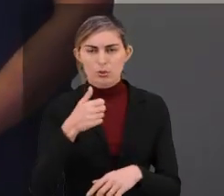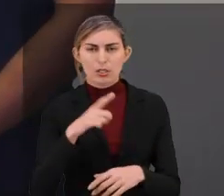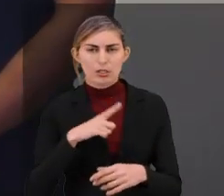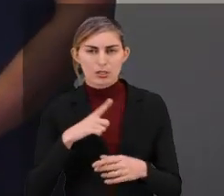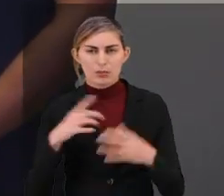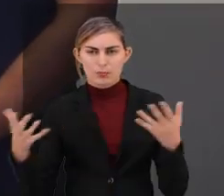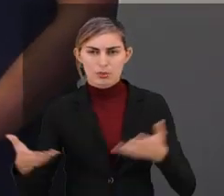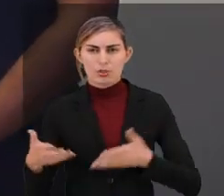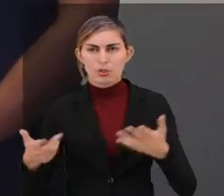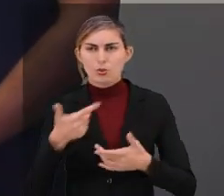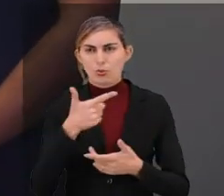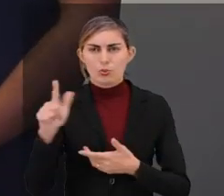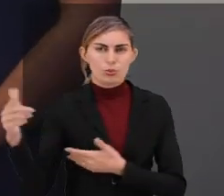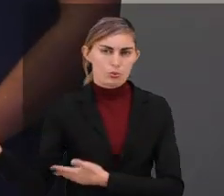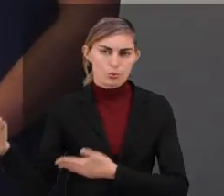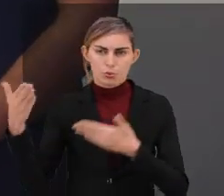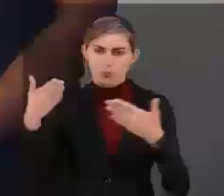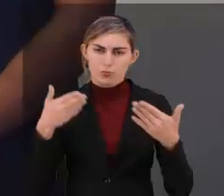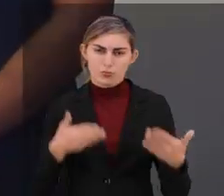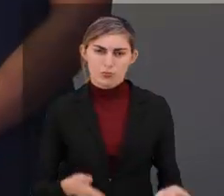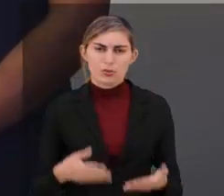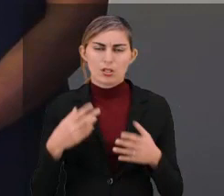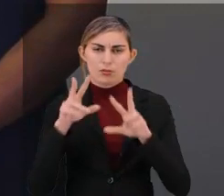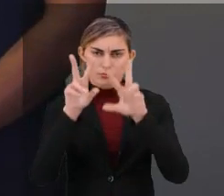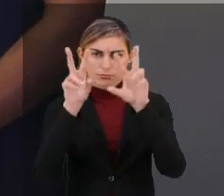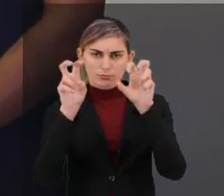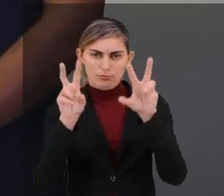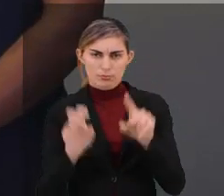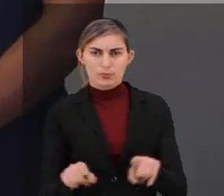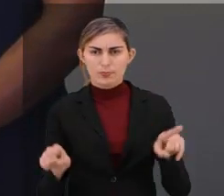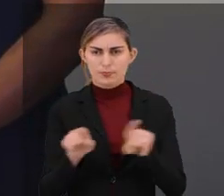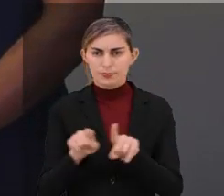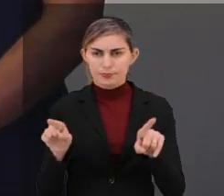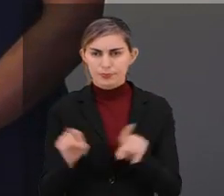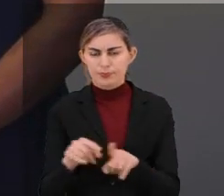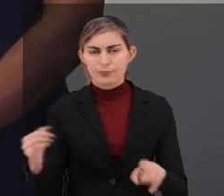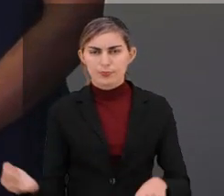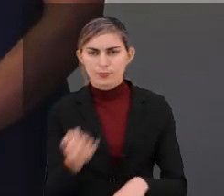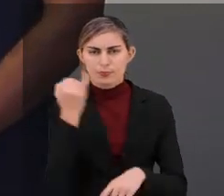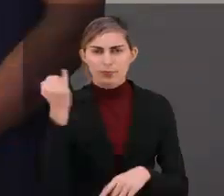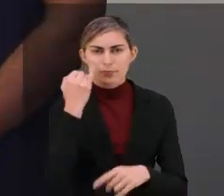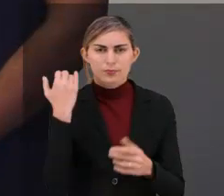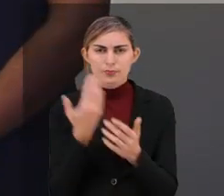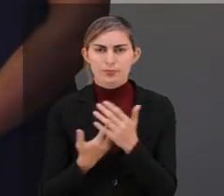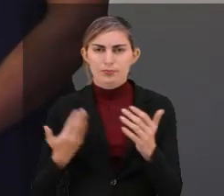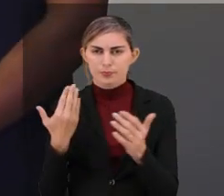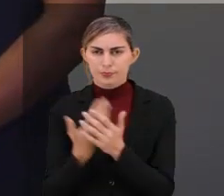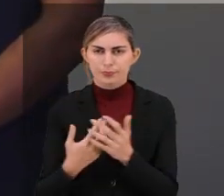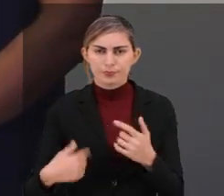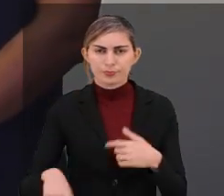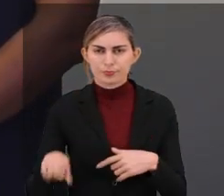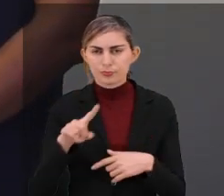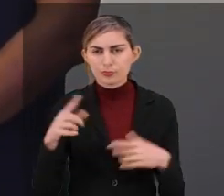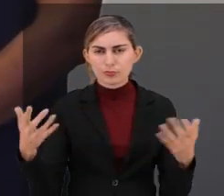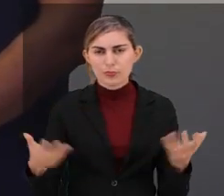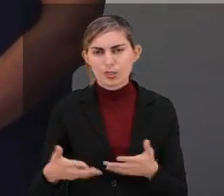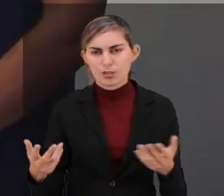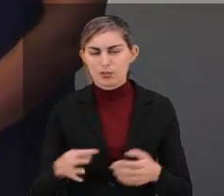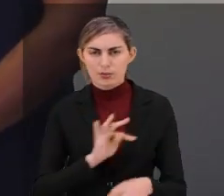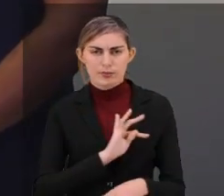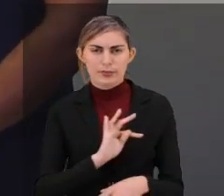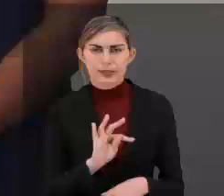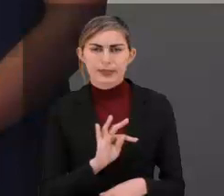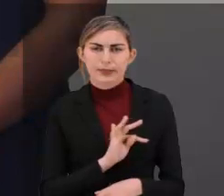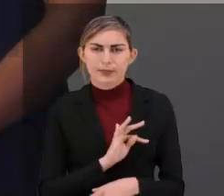temos agora um outro convidado que vai abordar alguns temas também importantes que vamos estudar na nossa competência. Estou aqui agora com o